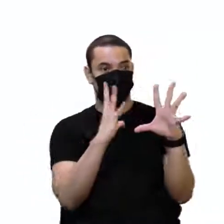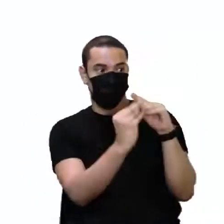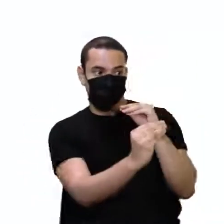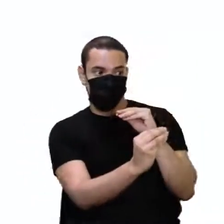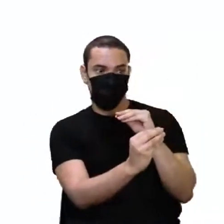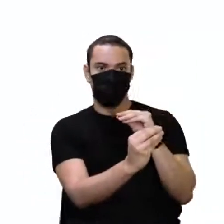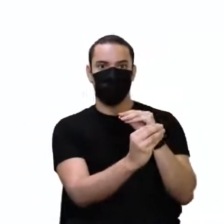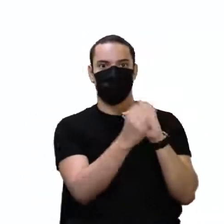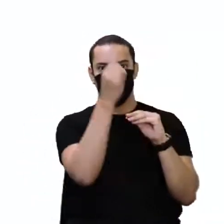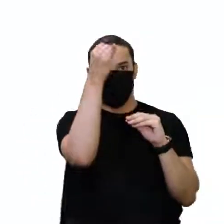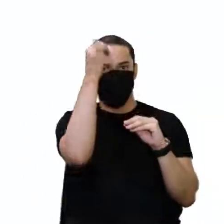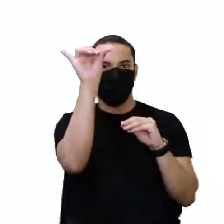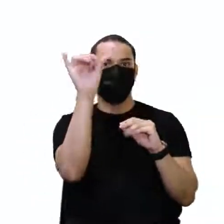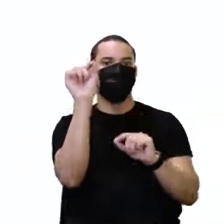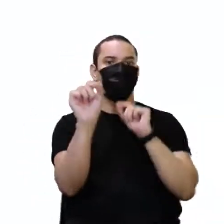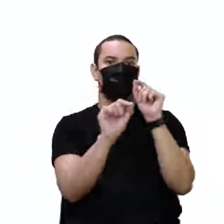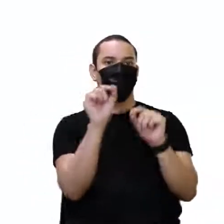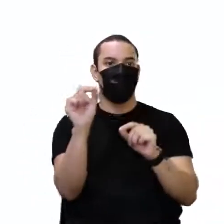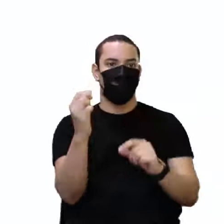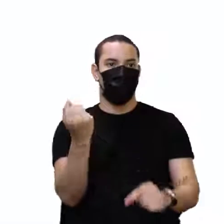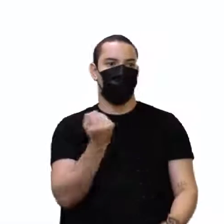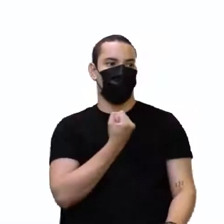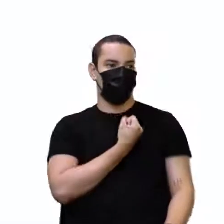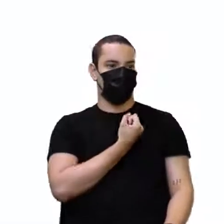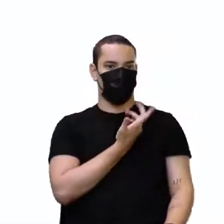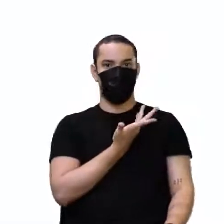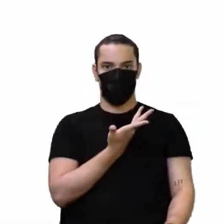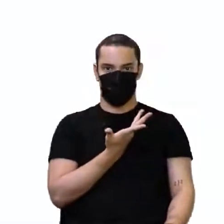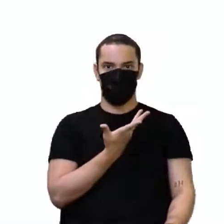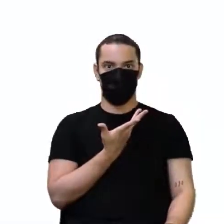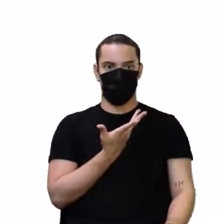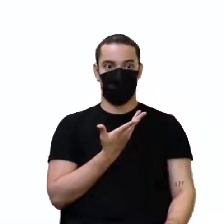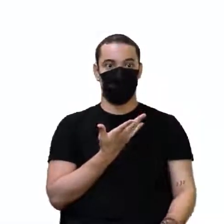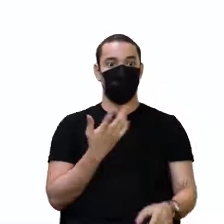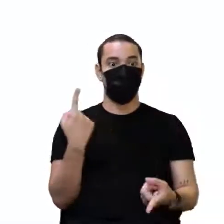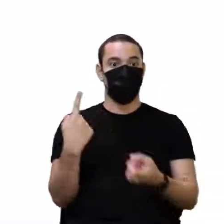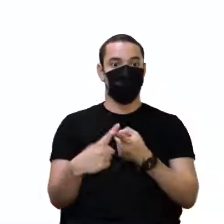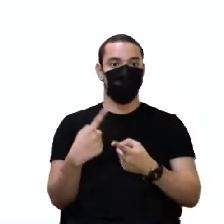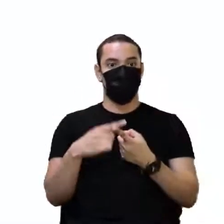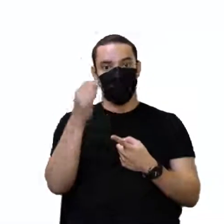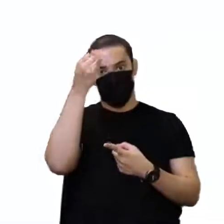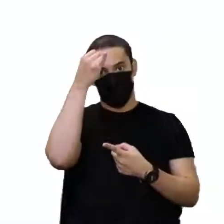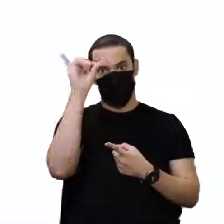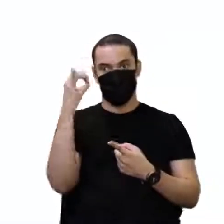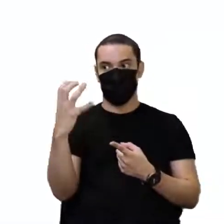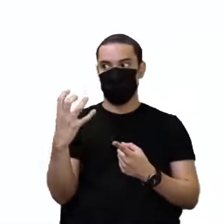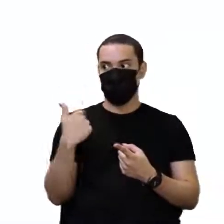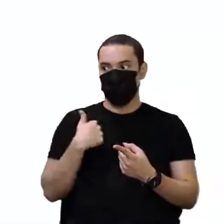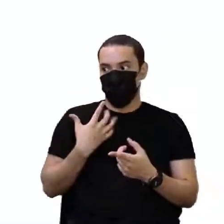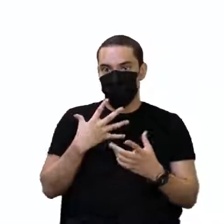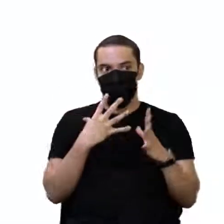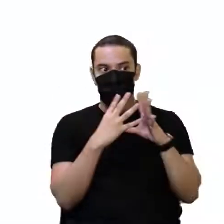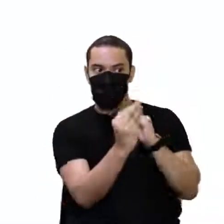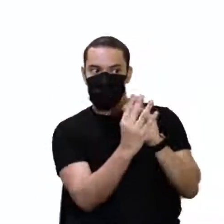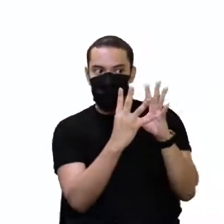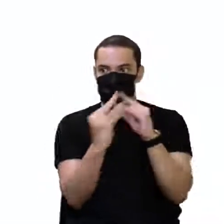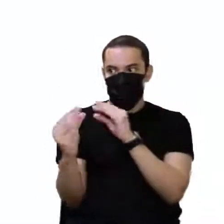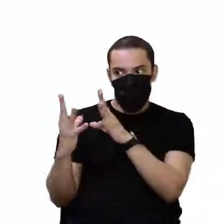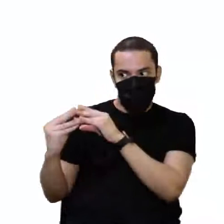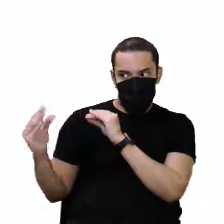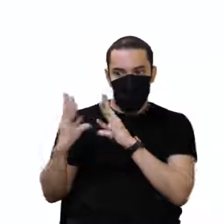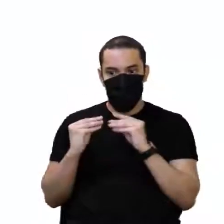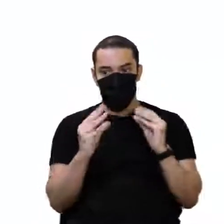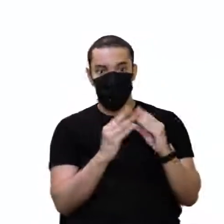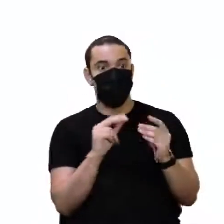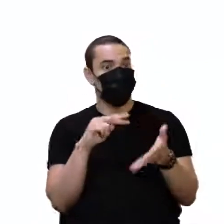eliminado. Então, está favorecendo a sobrevivência. Então, é uma questão que vai passar pelo